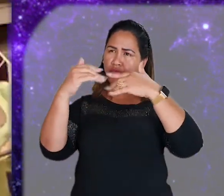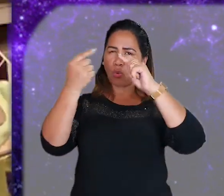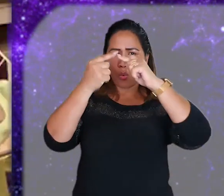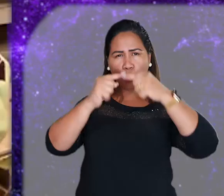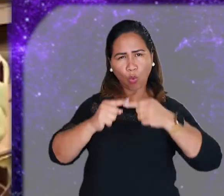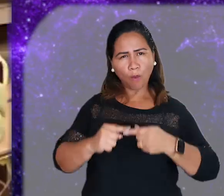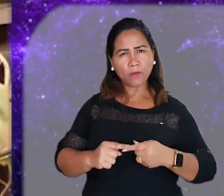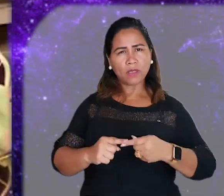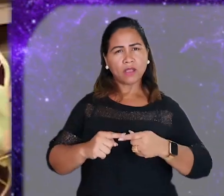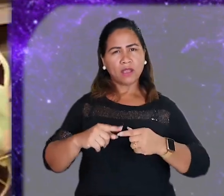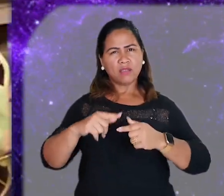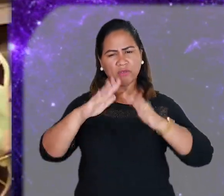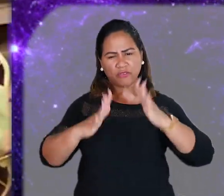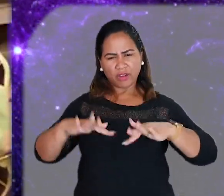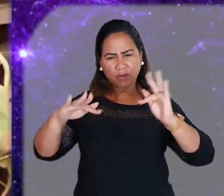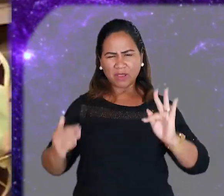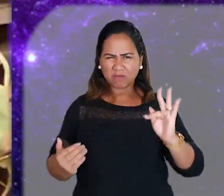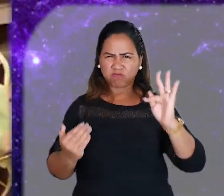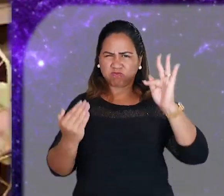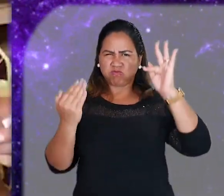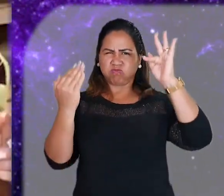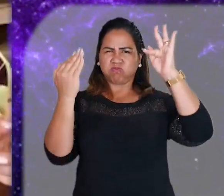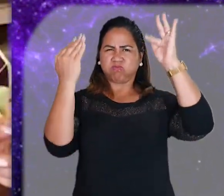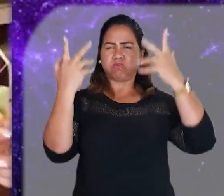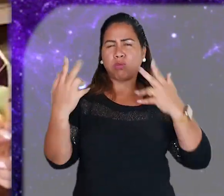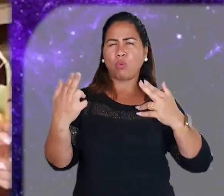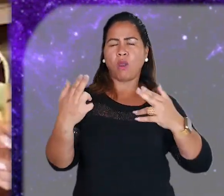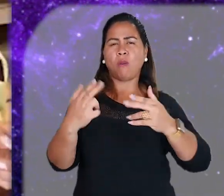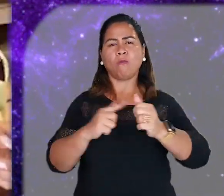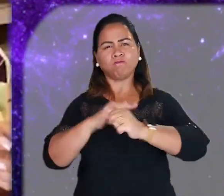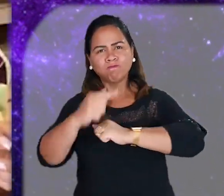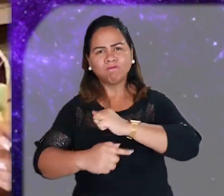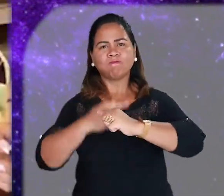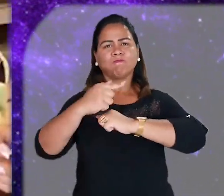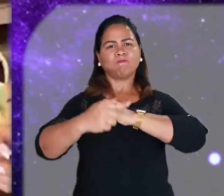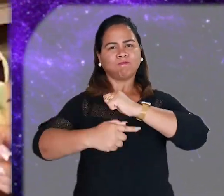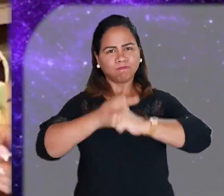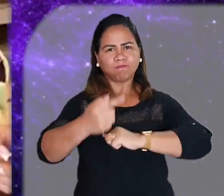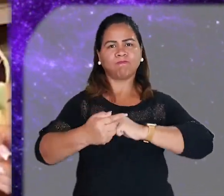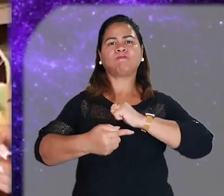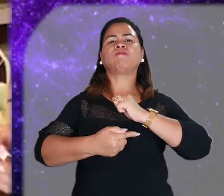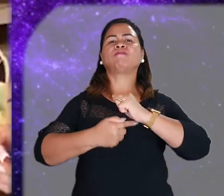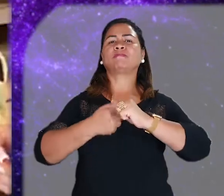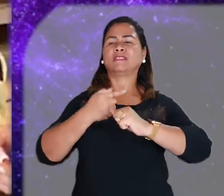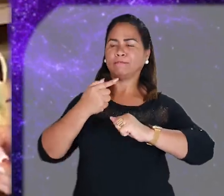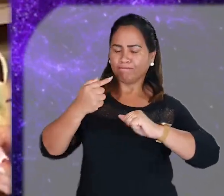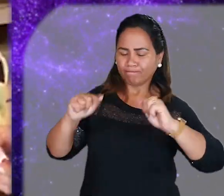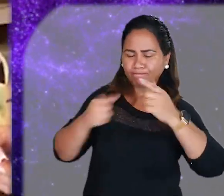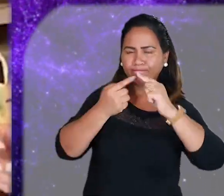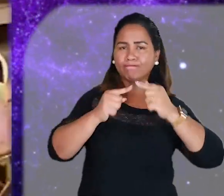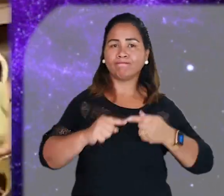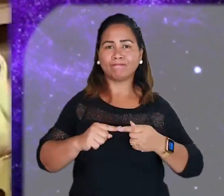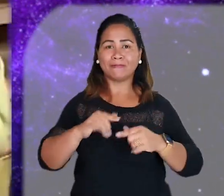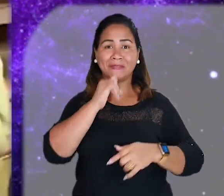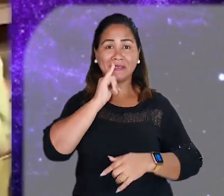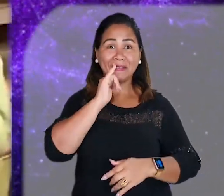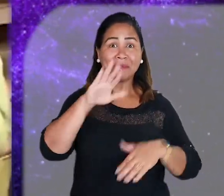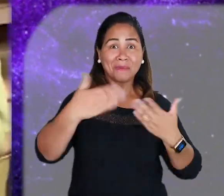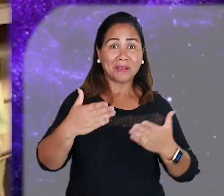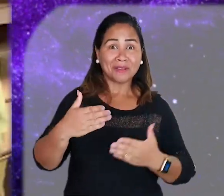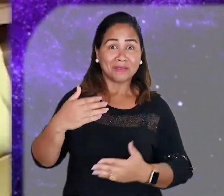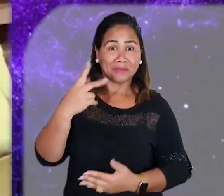o nível atômico do átomo o nível interno predominância de transmutação de transformação